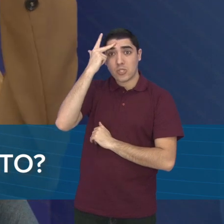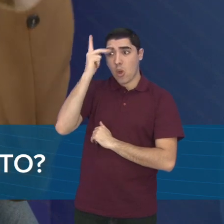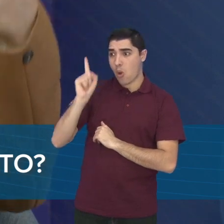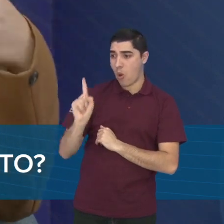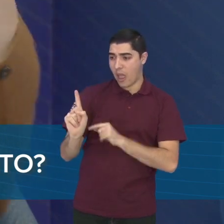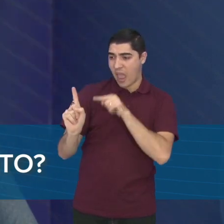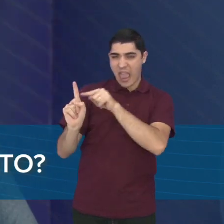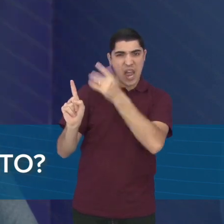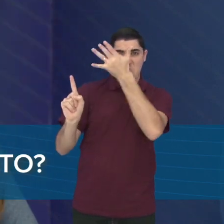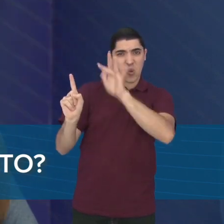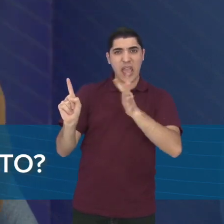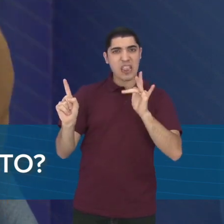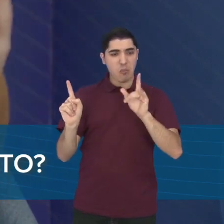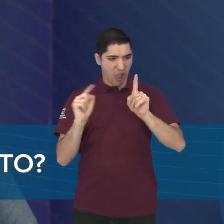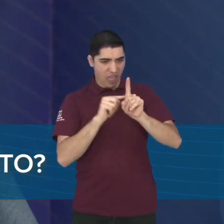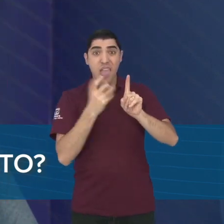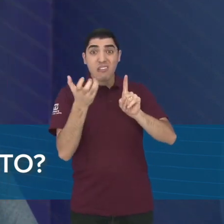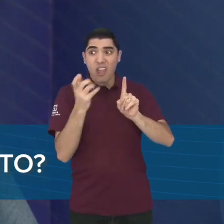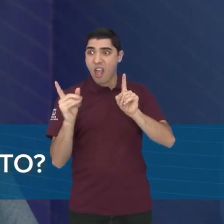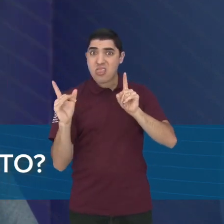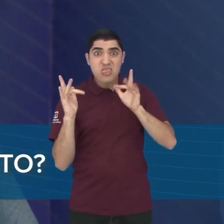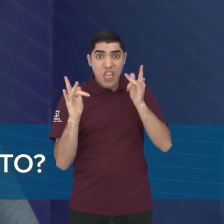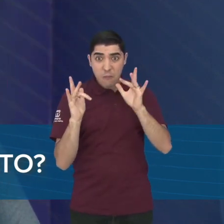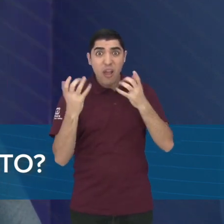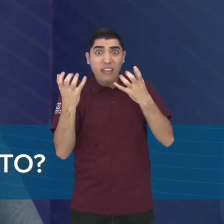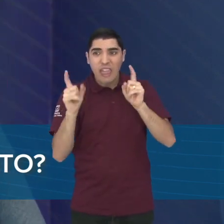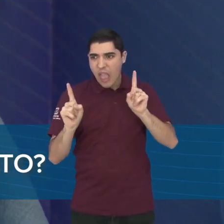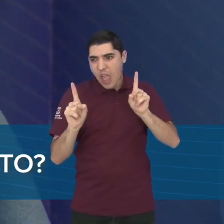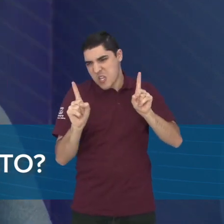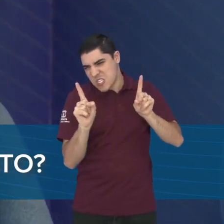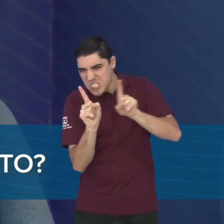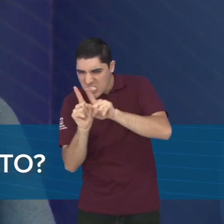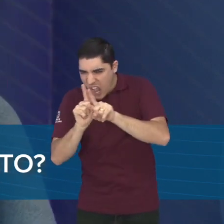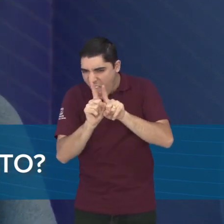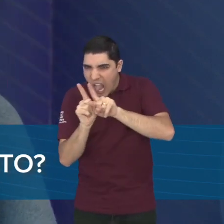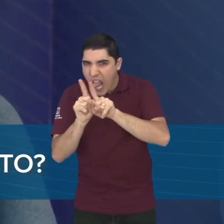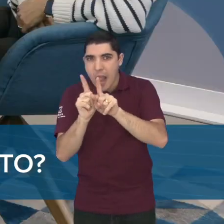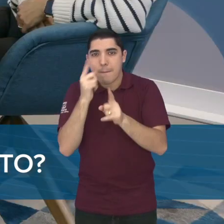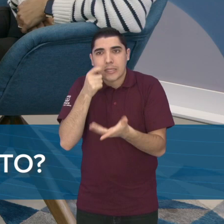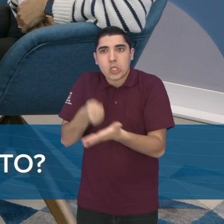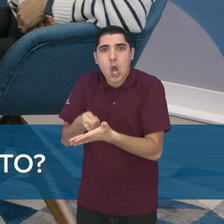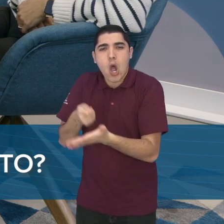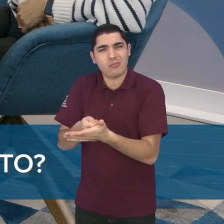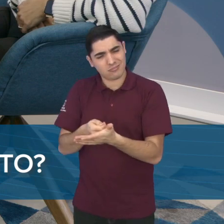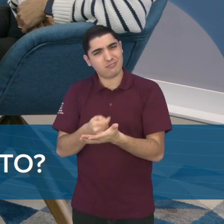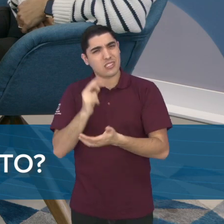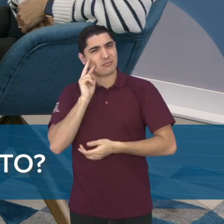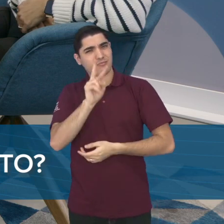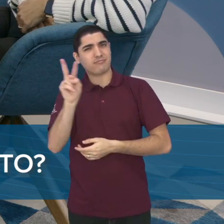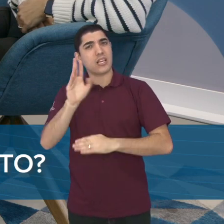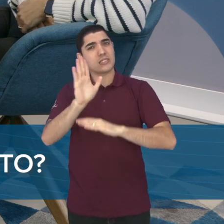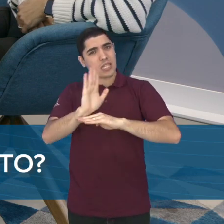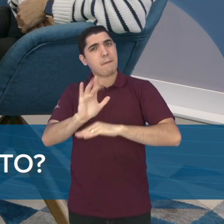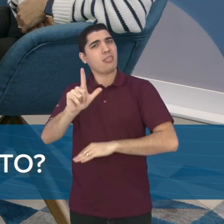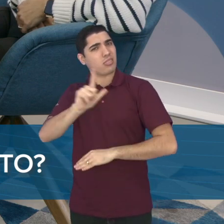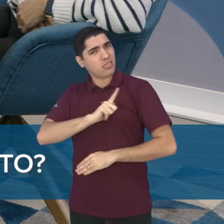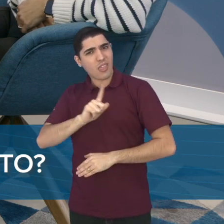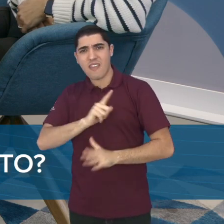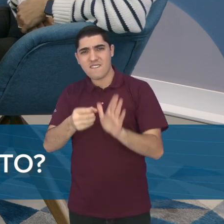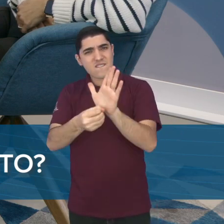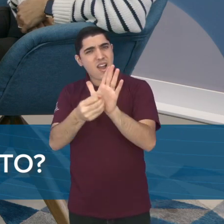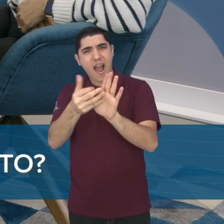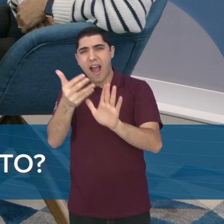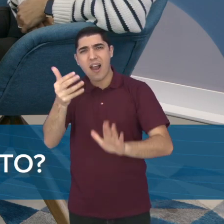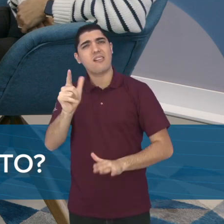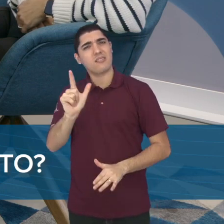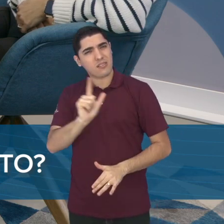atrás de quem não quer ela e tal. É muito romantizado isso no cinema também, né? Em todas essas categorias. Ele virou